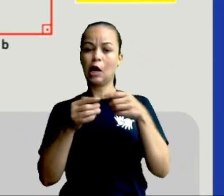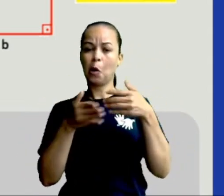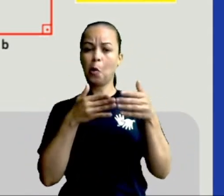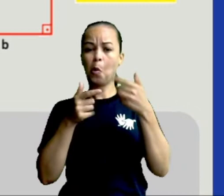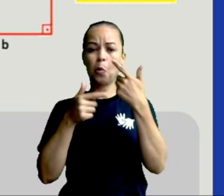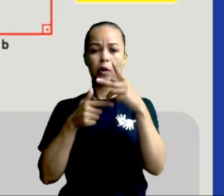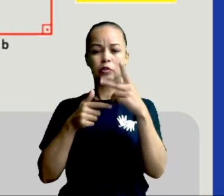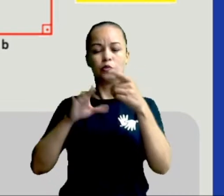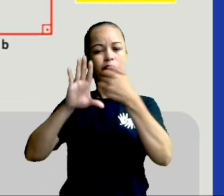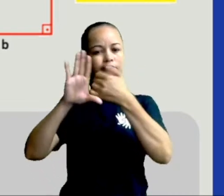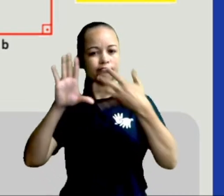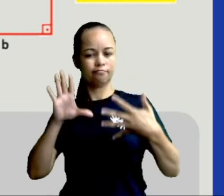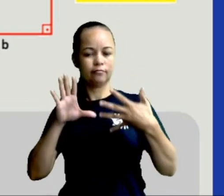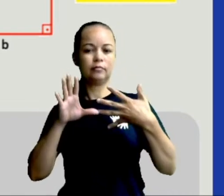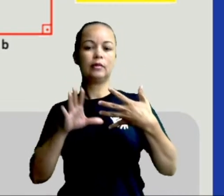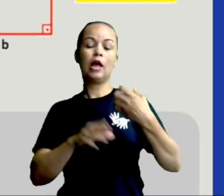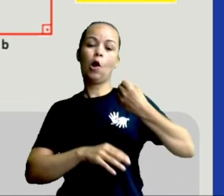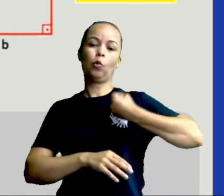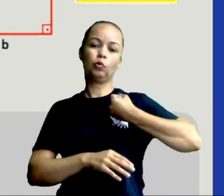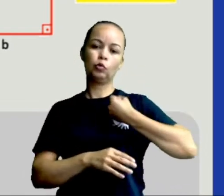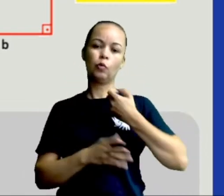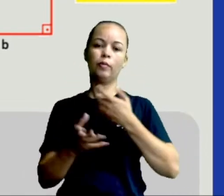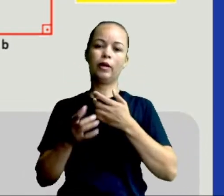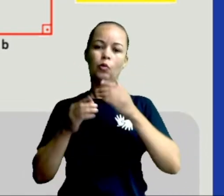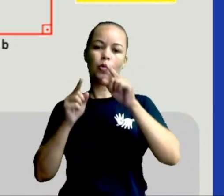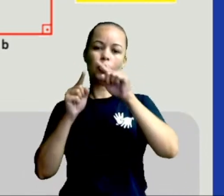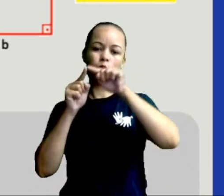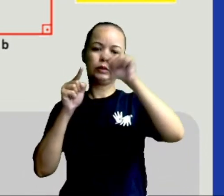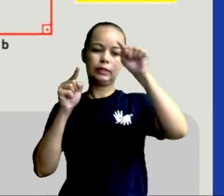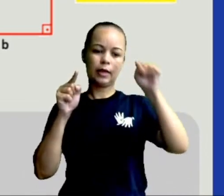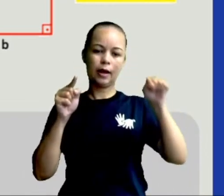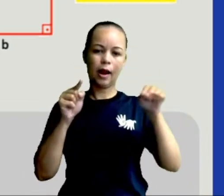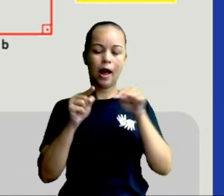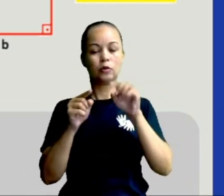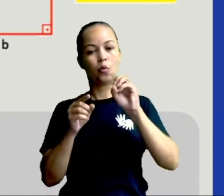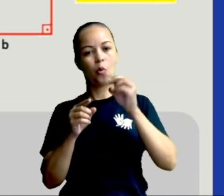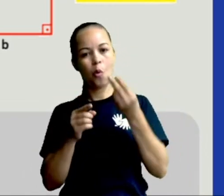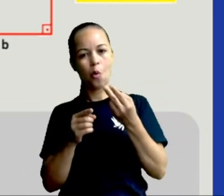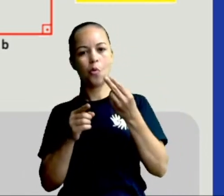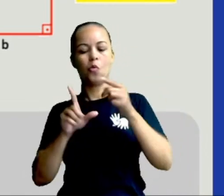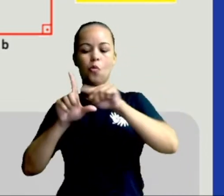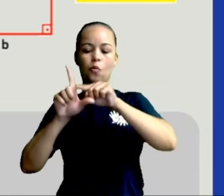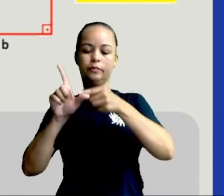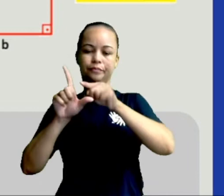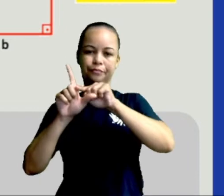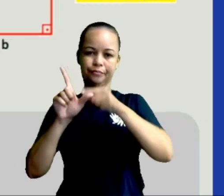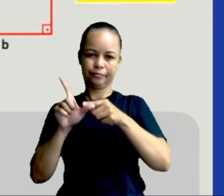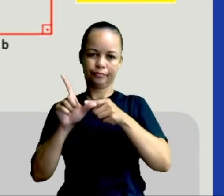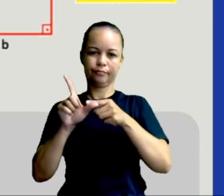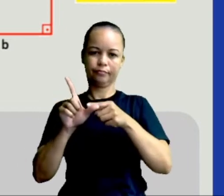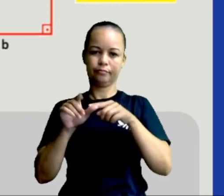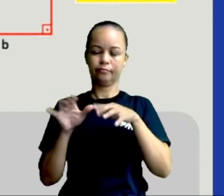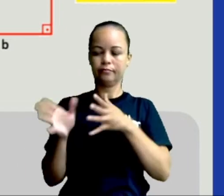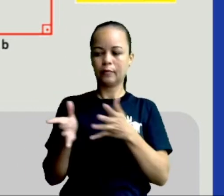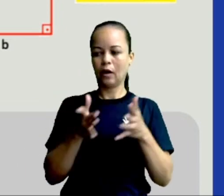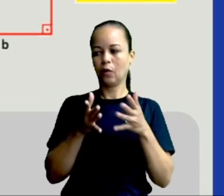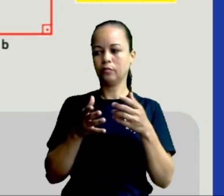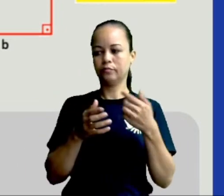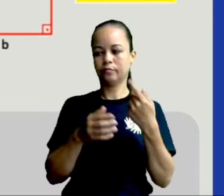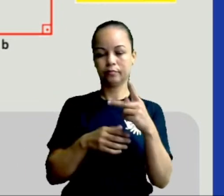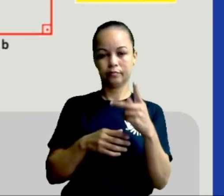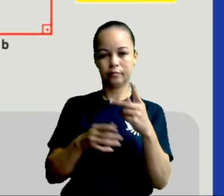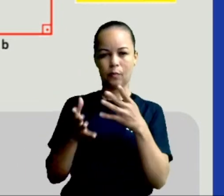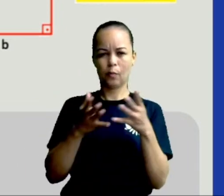características. Uma delas é o número de lados ou de ângulos, tá? Então, quando um polígono convexo possui todos